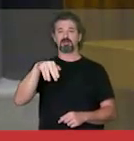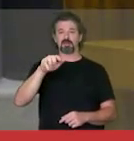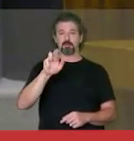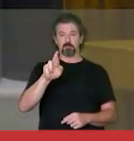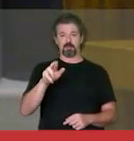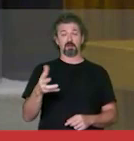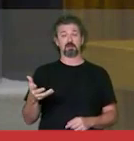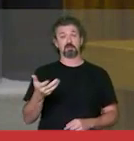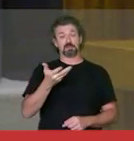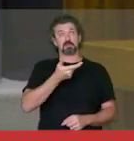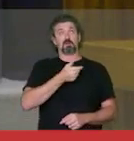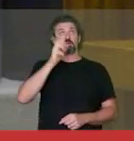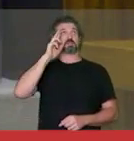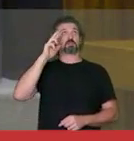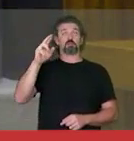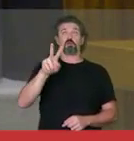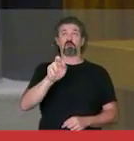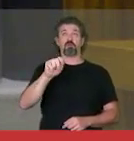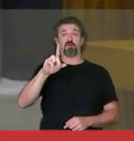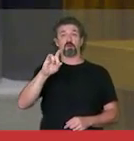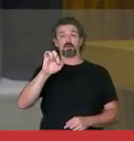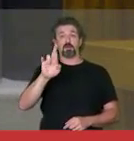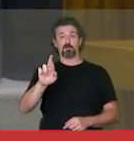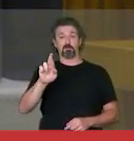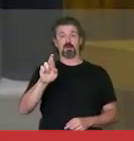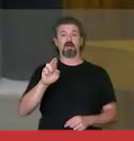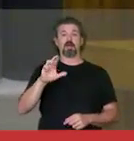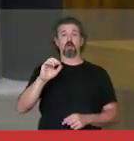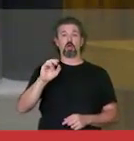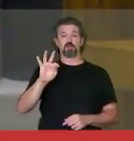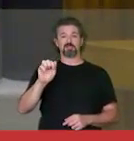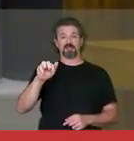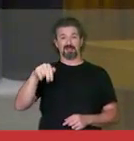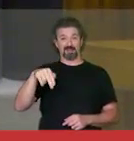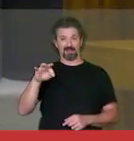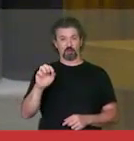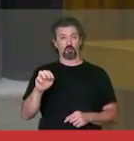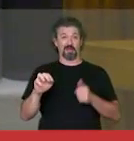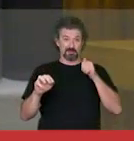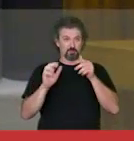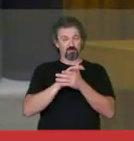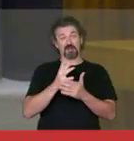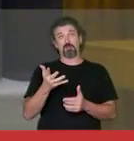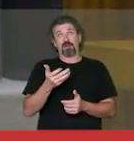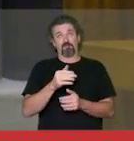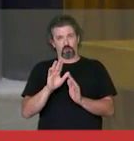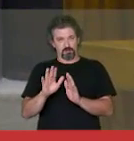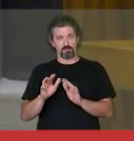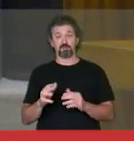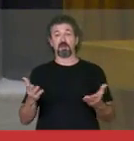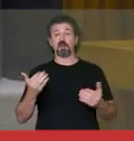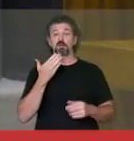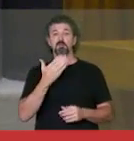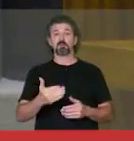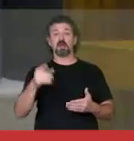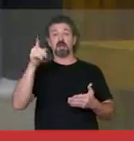excelentíssimo senhor Valdemar da Costa Neto, que o diga a esposa dele, agora acaba de solicitar a anulação